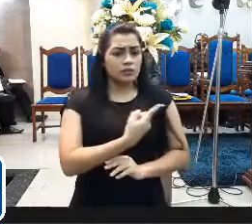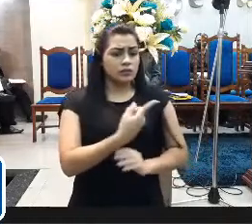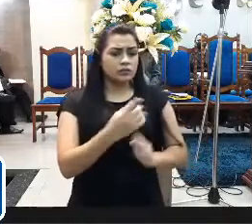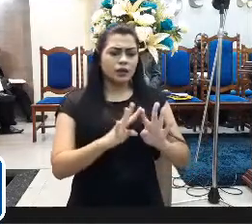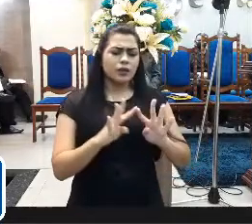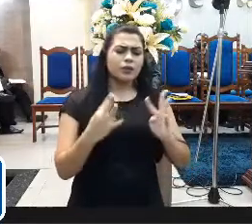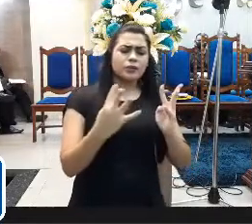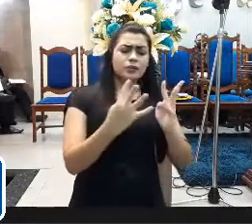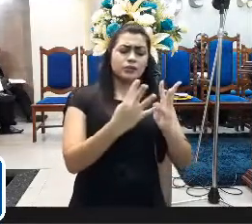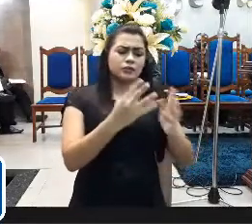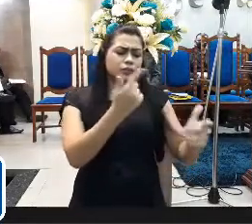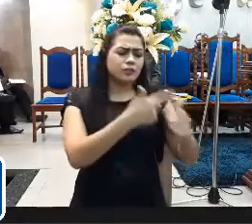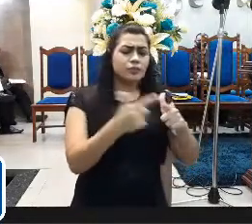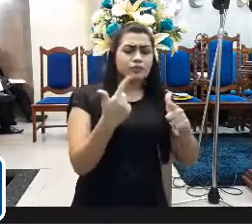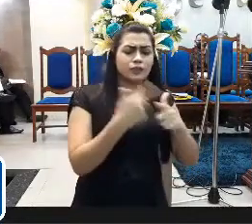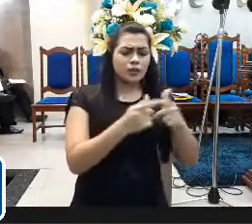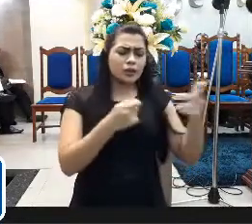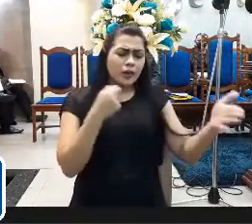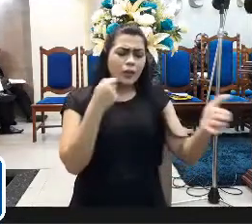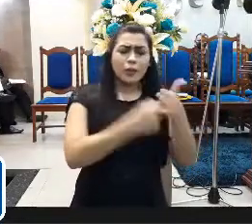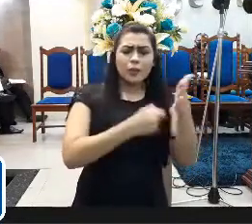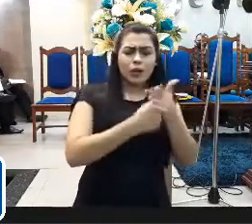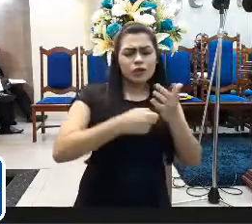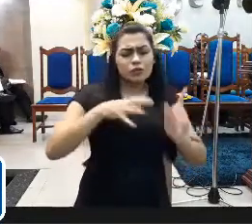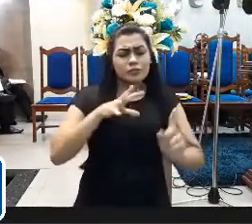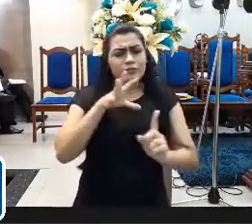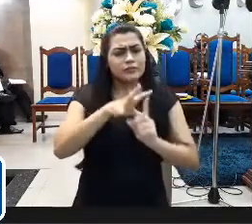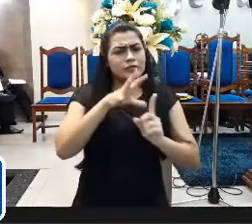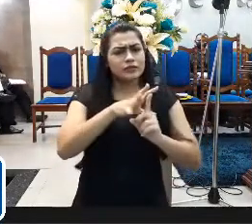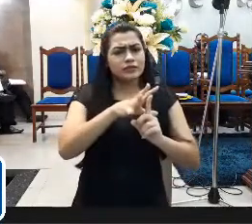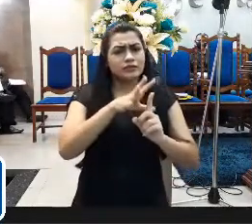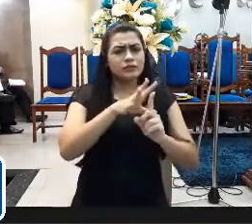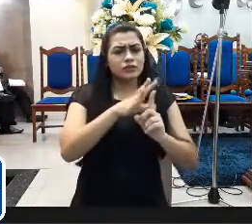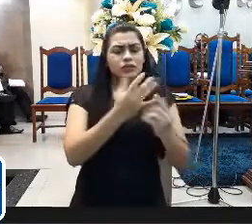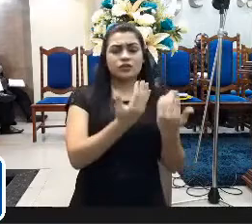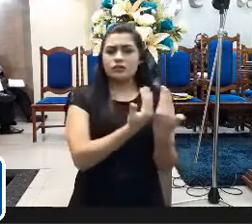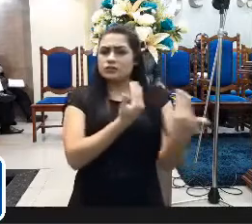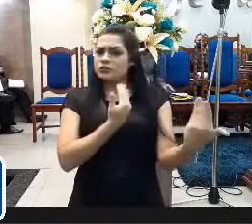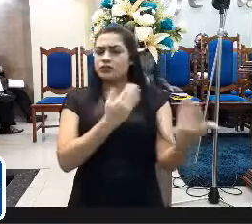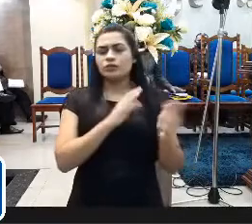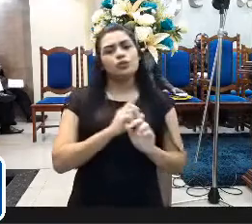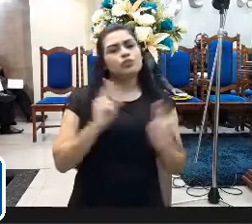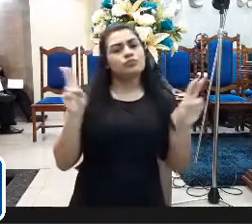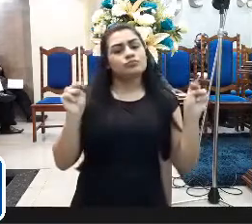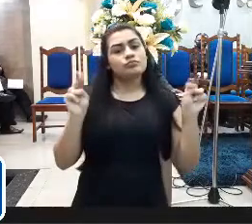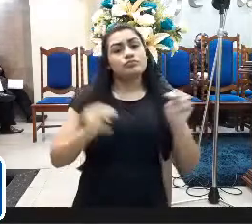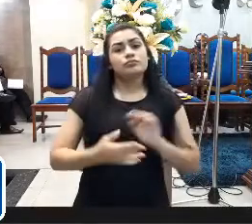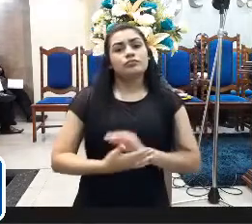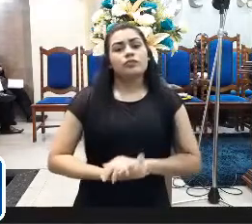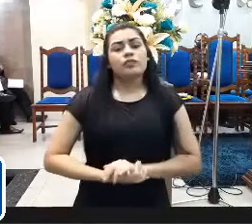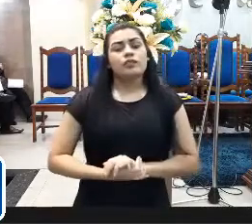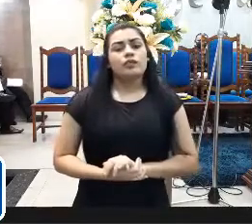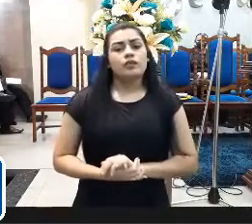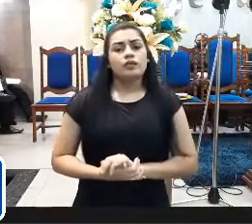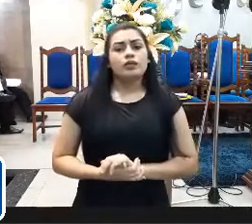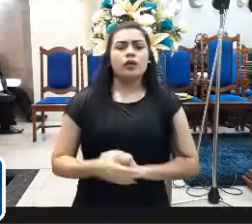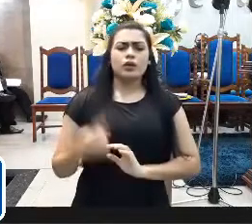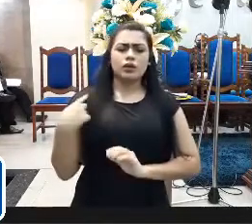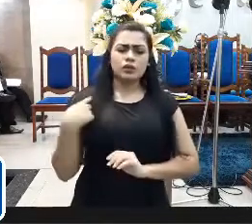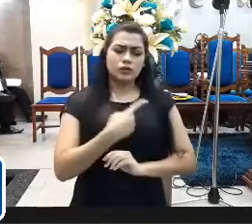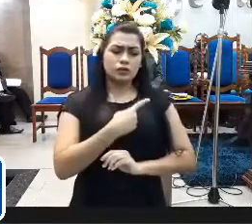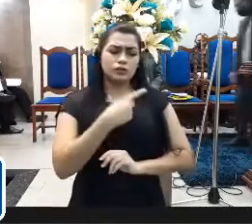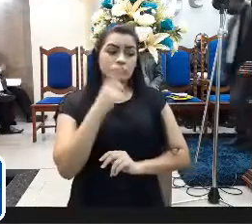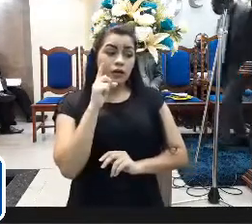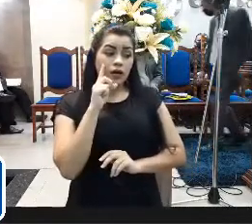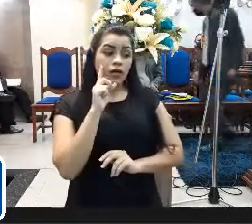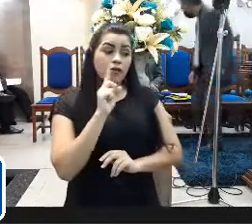de prova, de perseguição, de luta, de morte, não é? Porque nós vimos tudo isso, os nossos irmãos enfrentaram, e